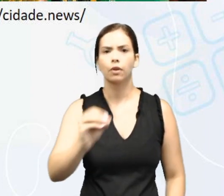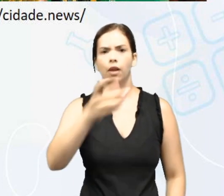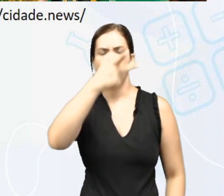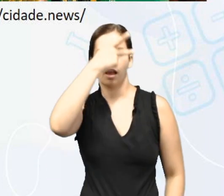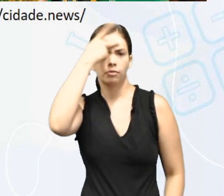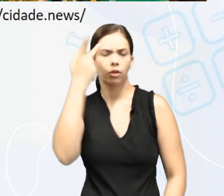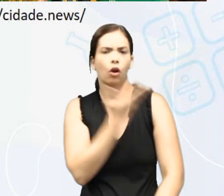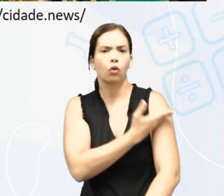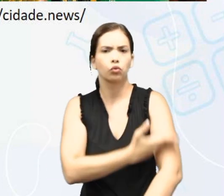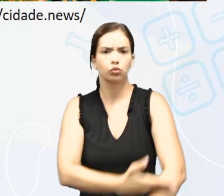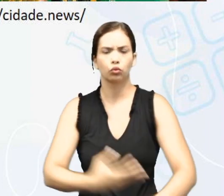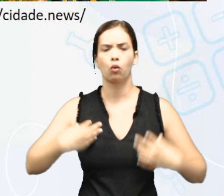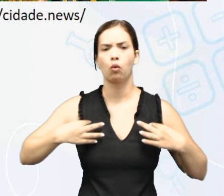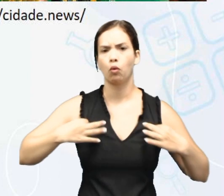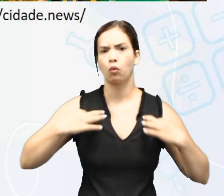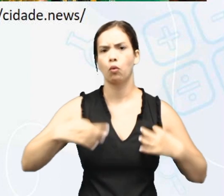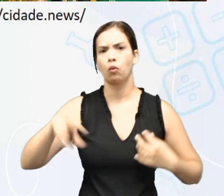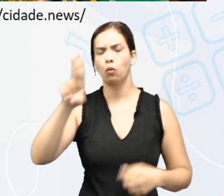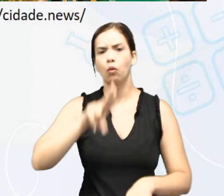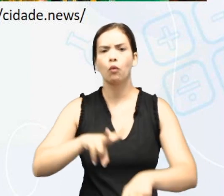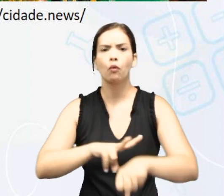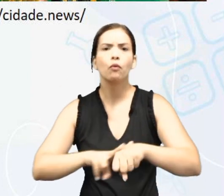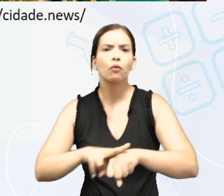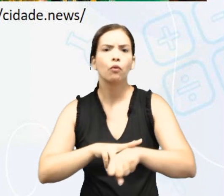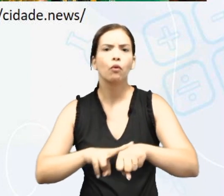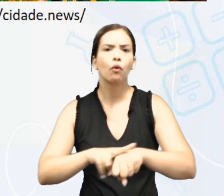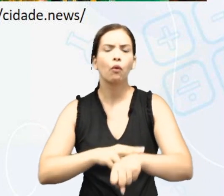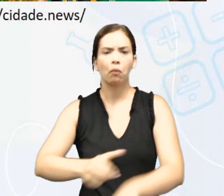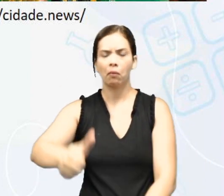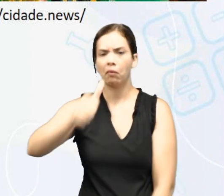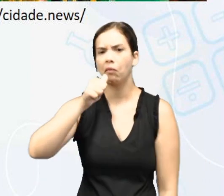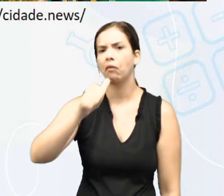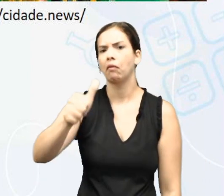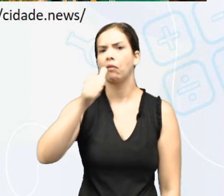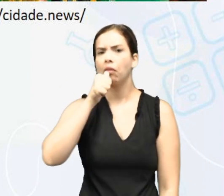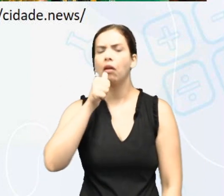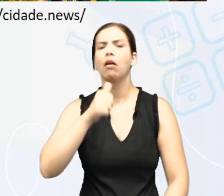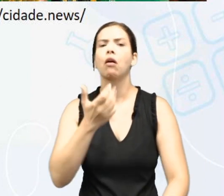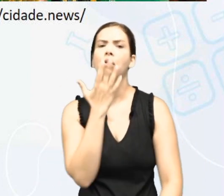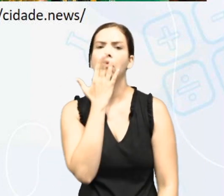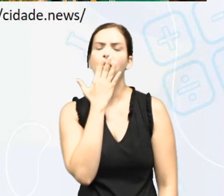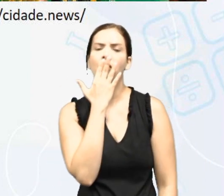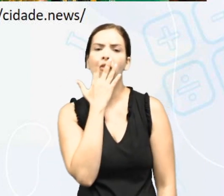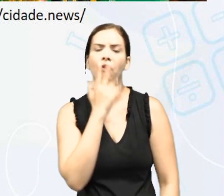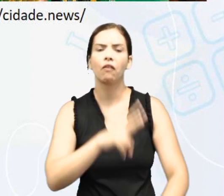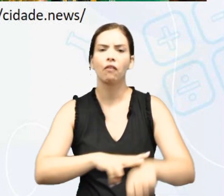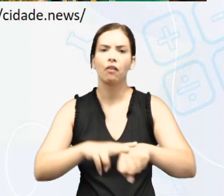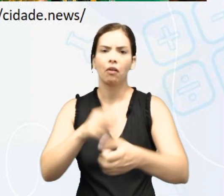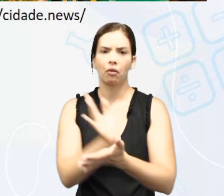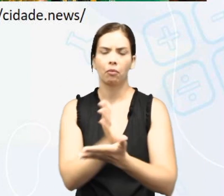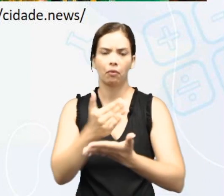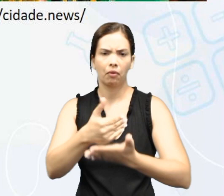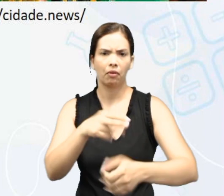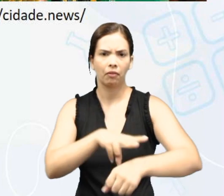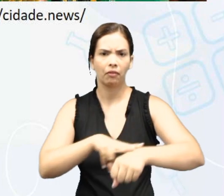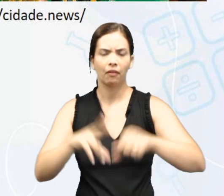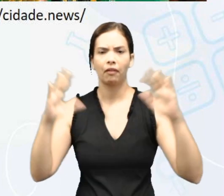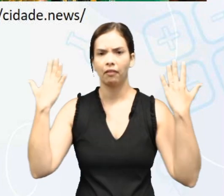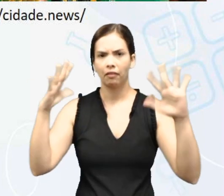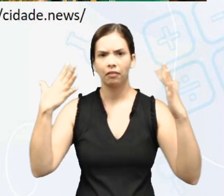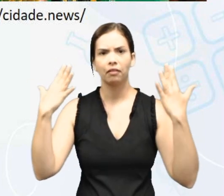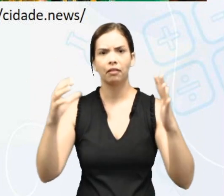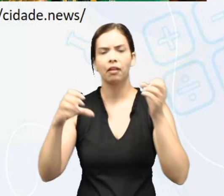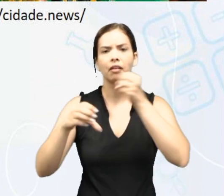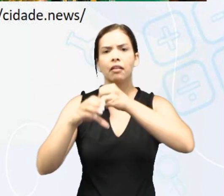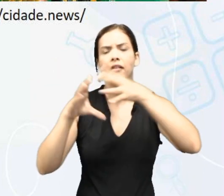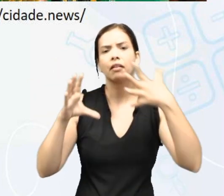costumam usar sair de verde e usar verde. Até o chopp, eles tomam chopp na cor verde, fazem bolo verde. Então, é uma comemoração muito